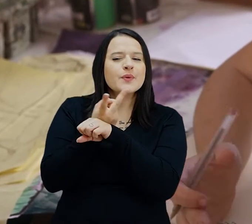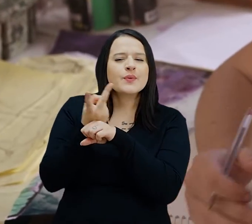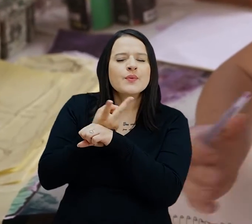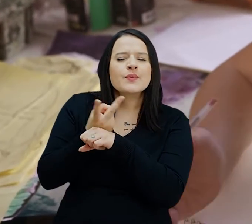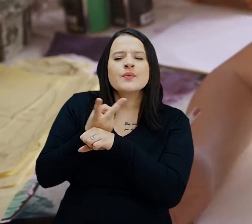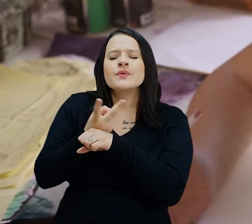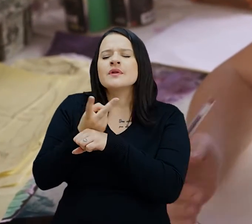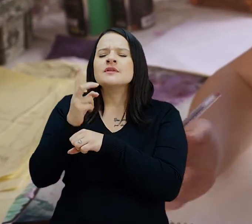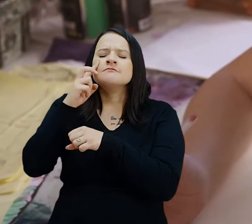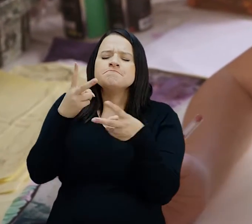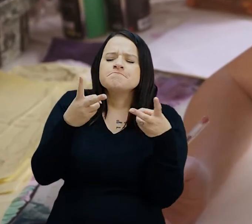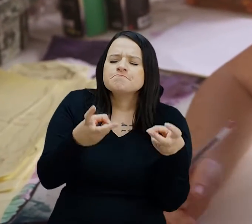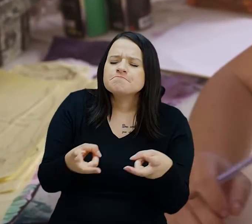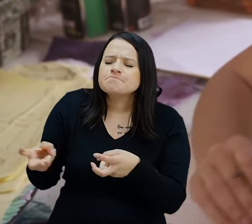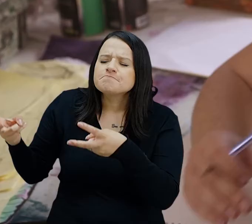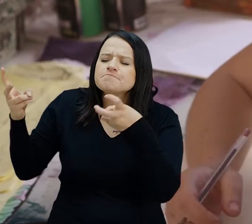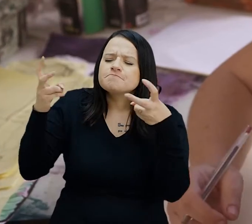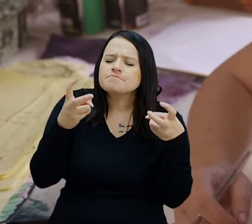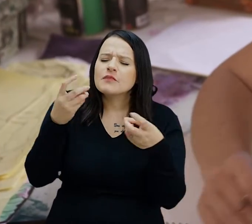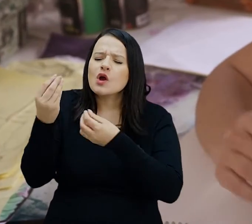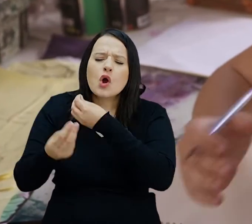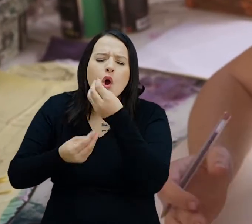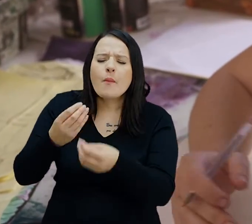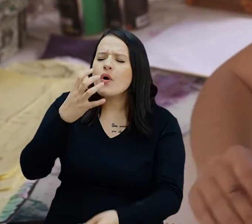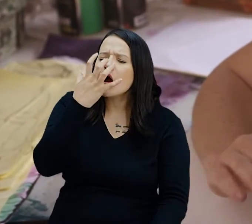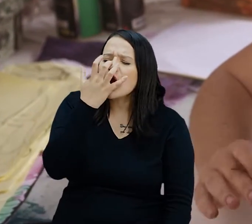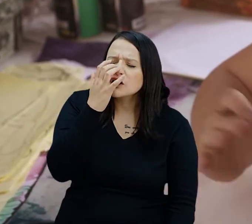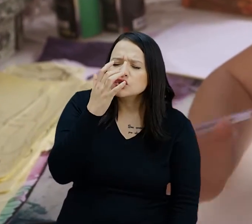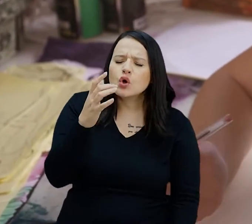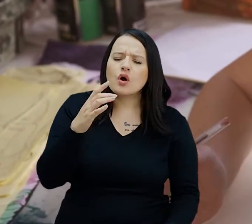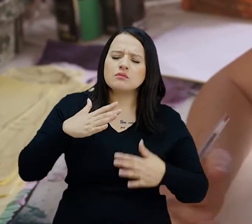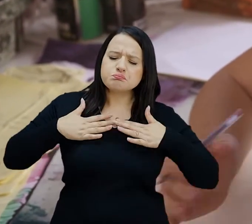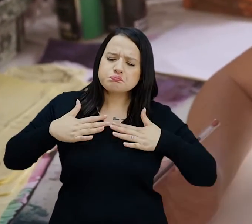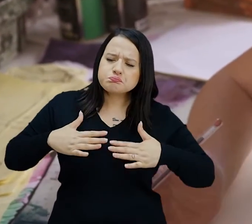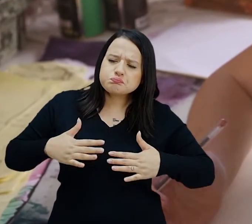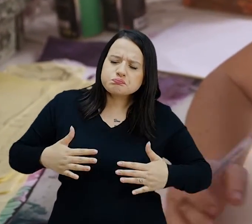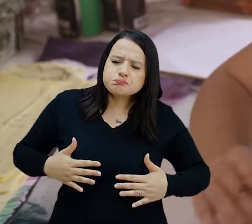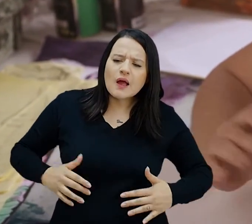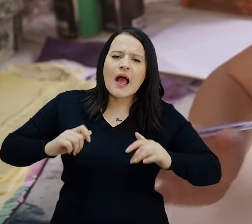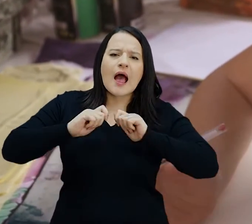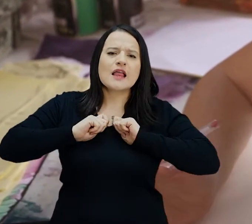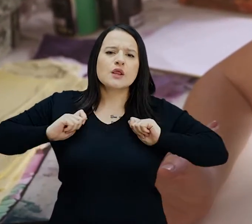é melhor que você procure observar como que os cachorros são